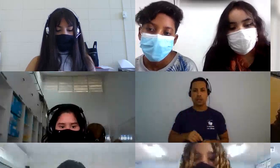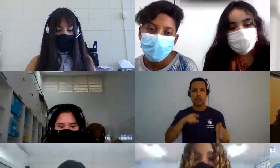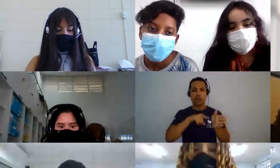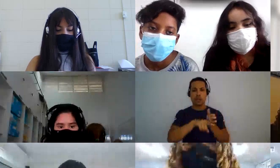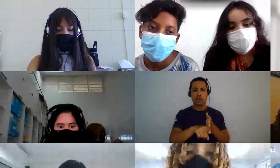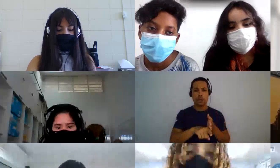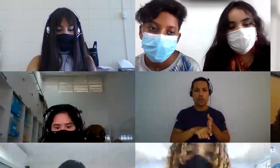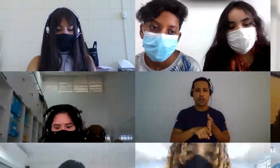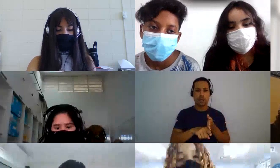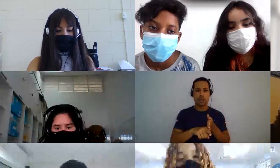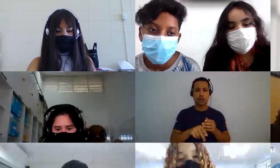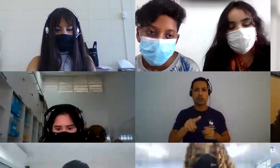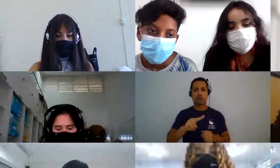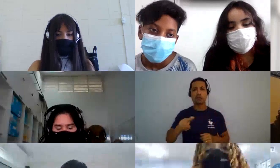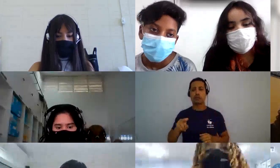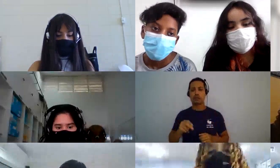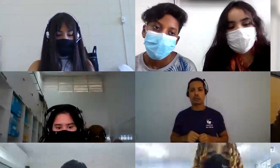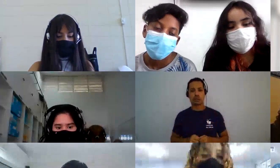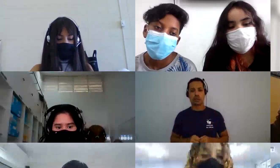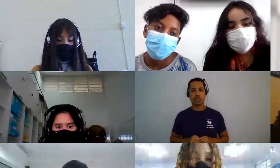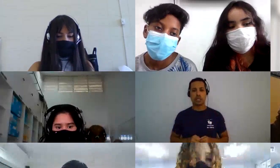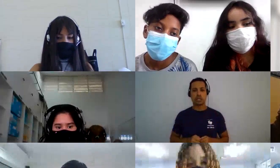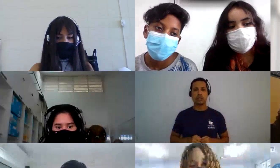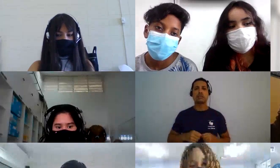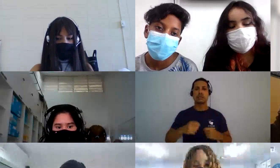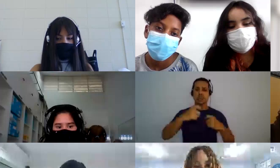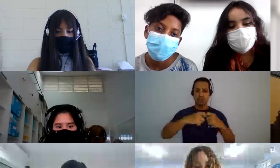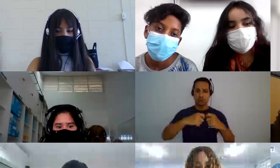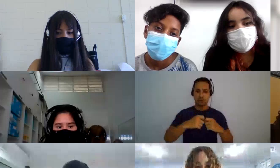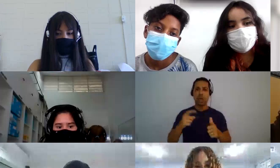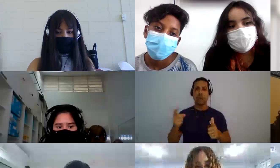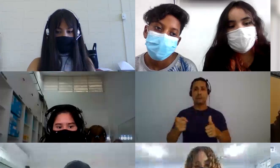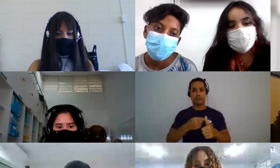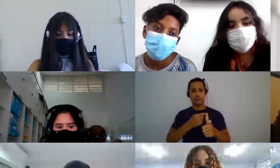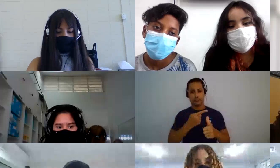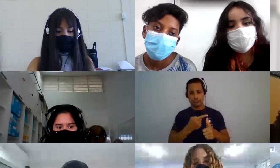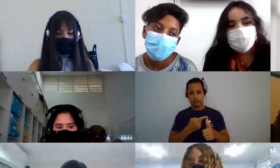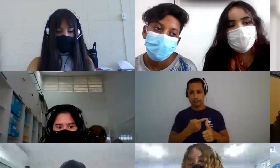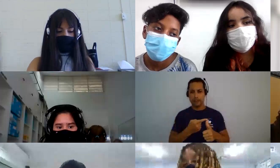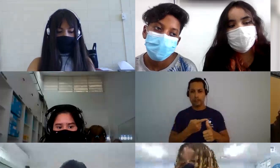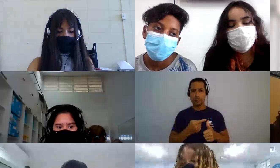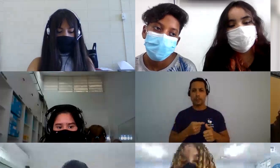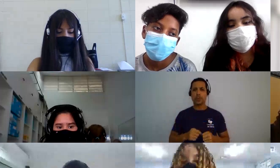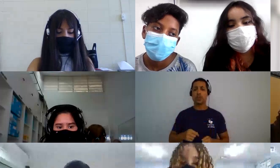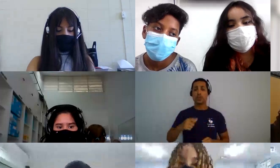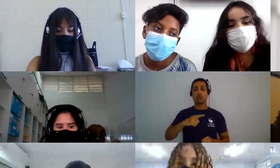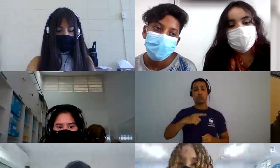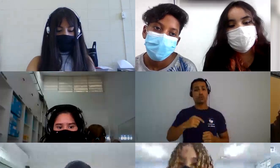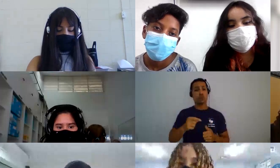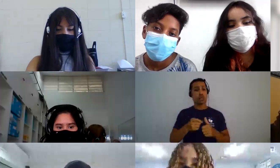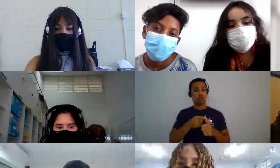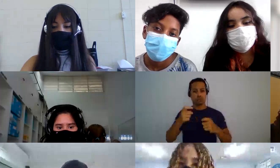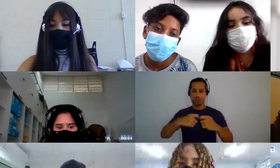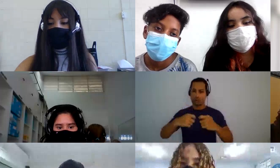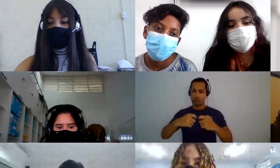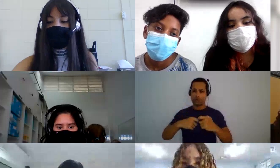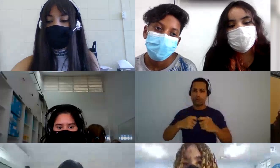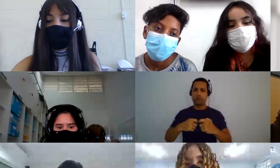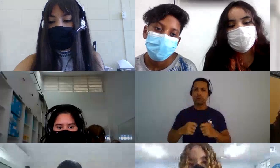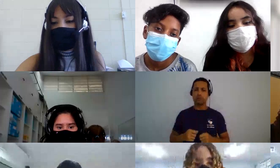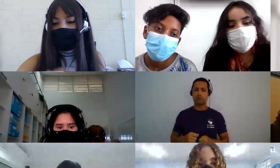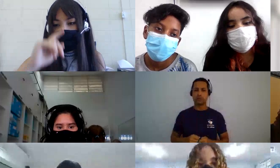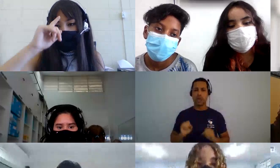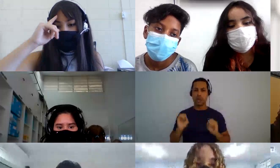falei o nome dele, você já teve tua primeira vez, já teve teu primeiro relacionamento, já teve a tua primeira transa? Aí ele